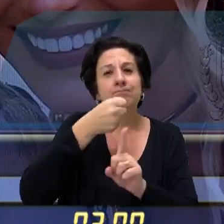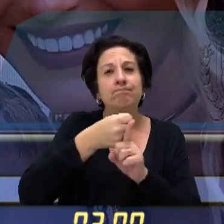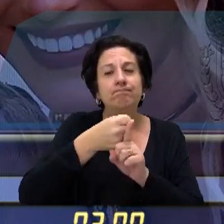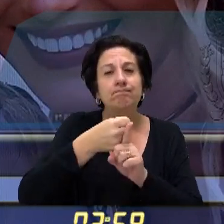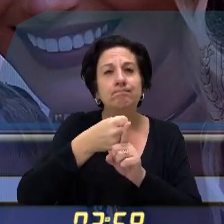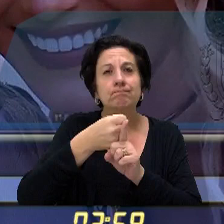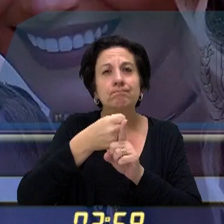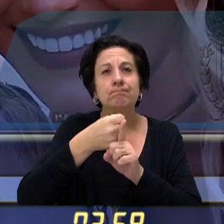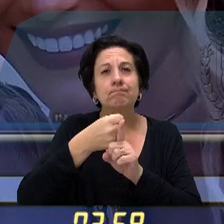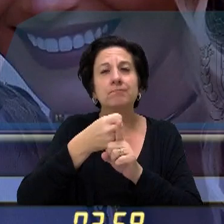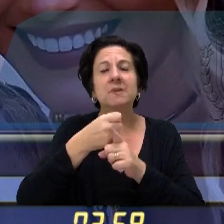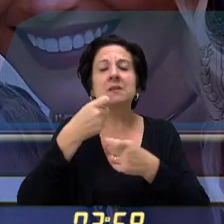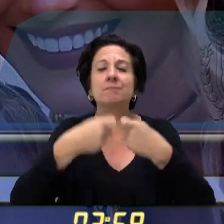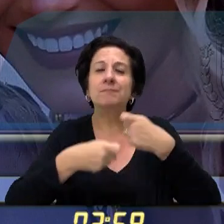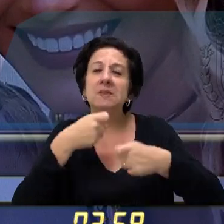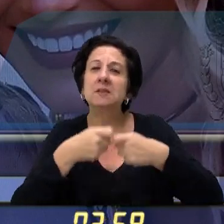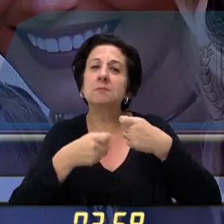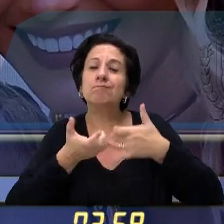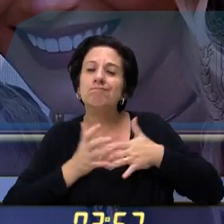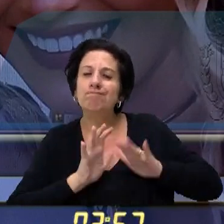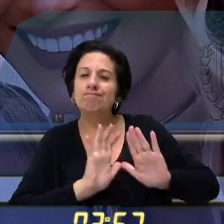a um assédio sexual.